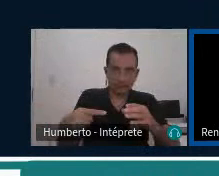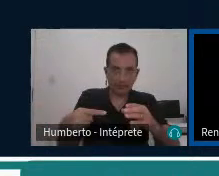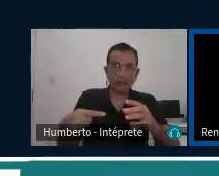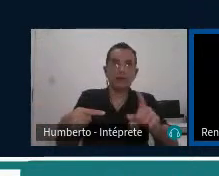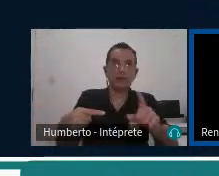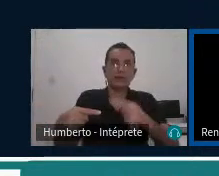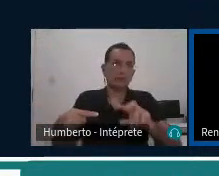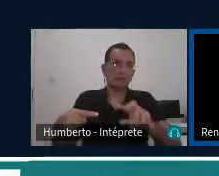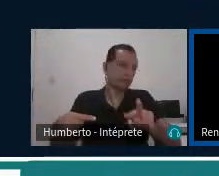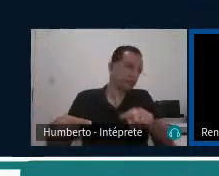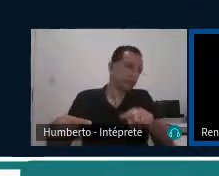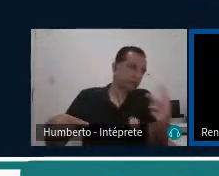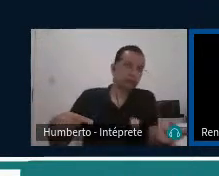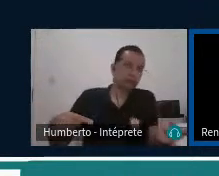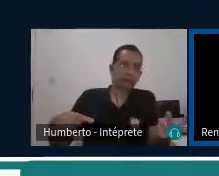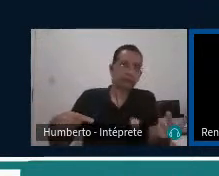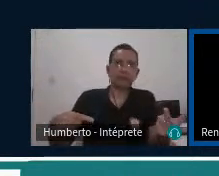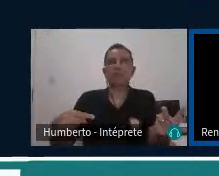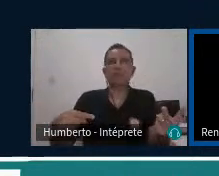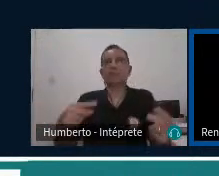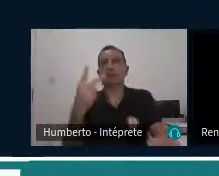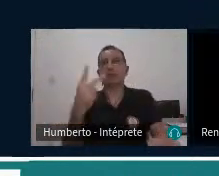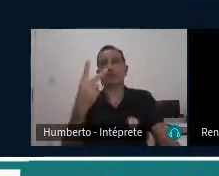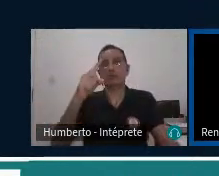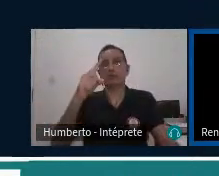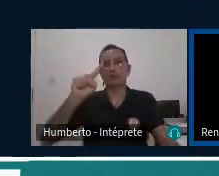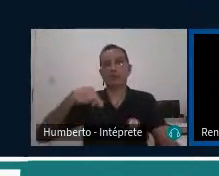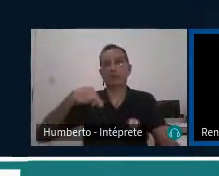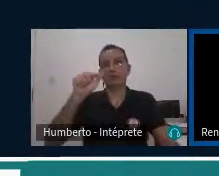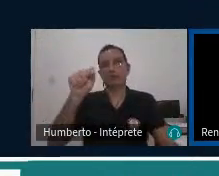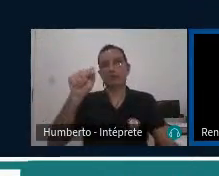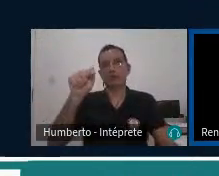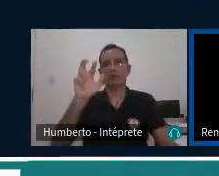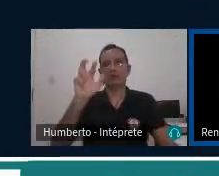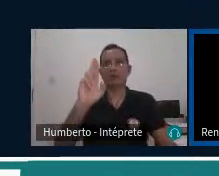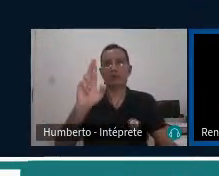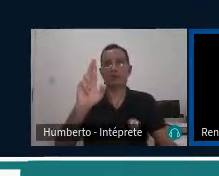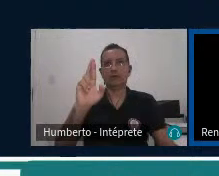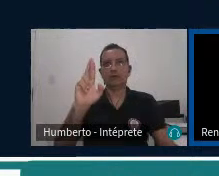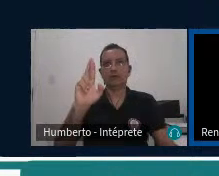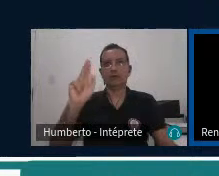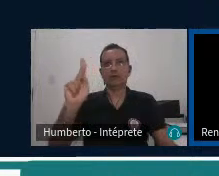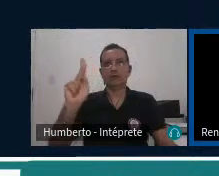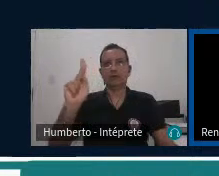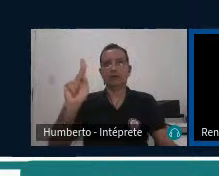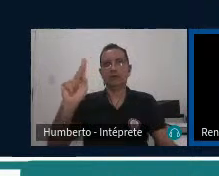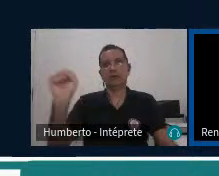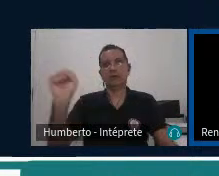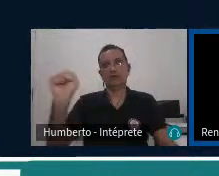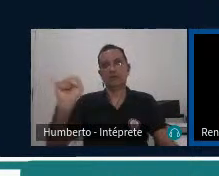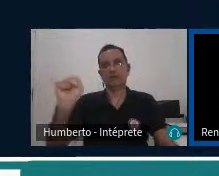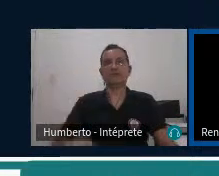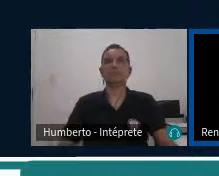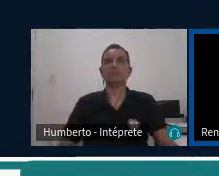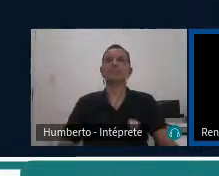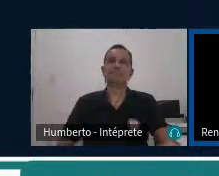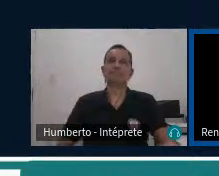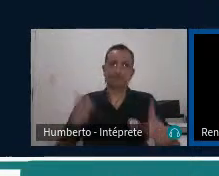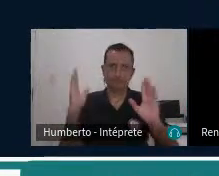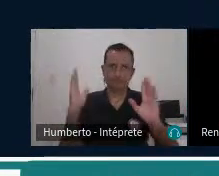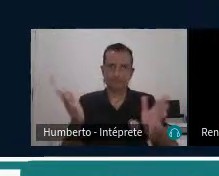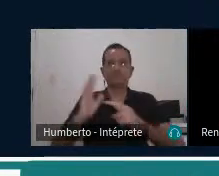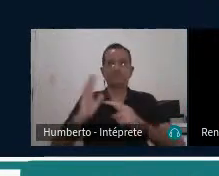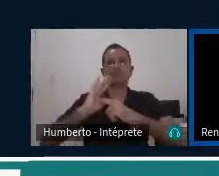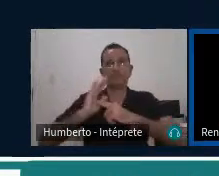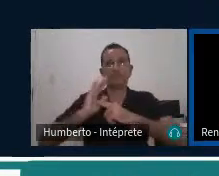2,7 rotações por segundo. Mas a gente ainda não acabou. A gente tem o motor, a roda e